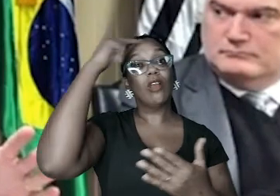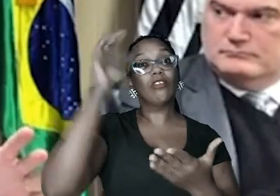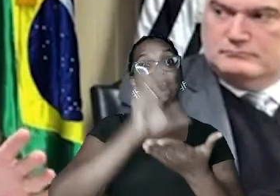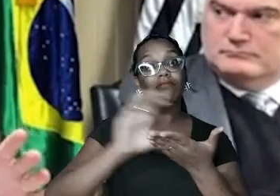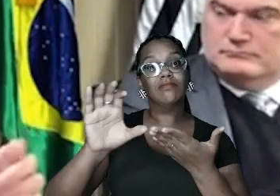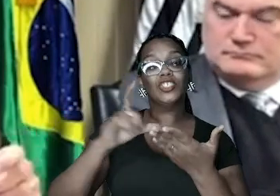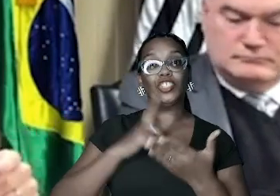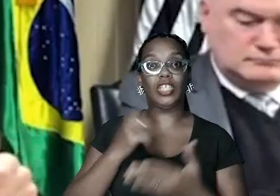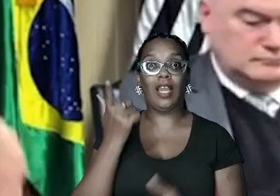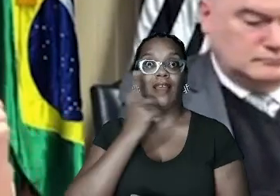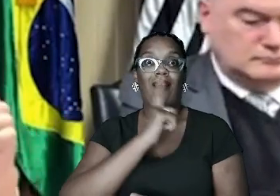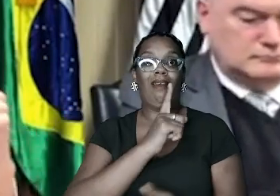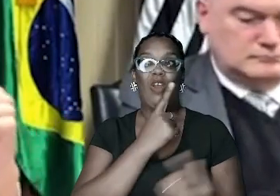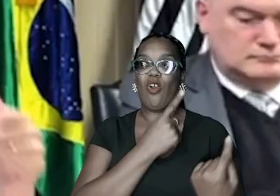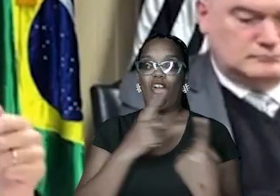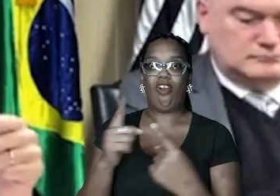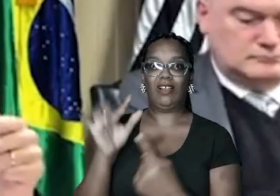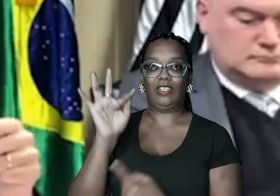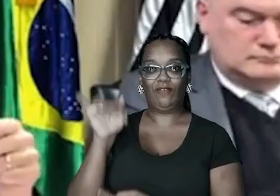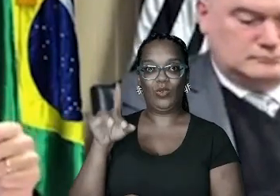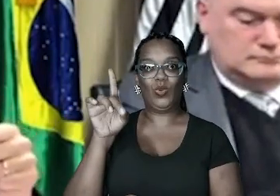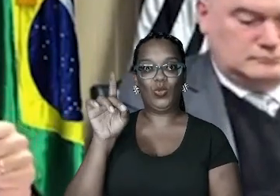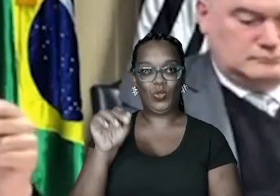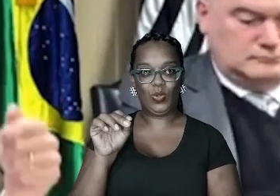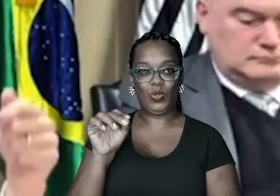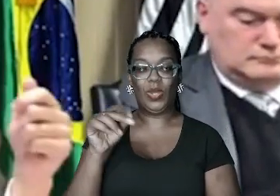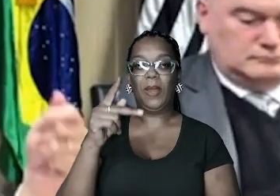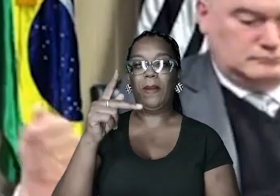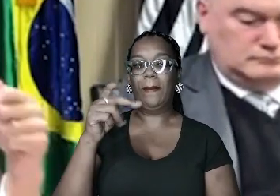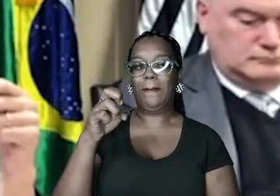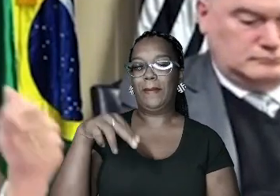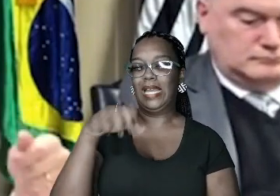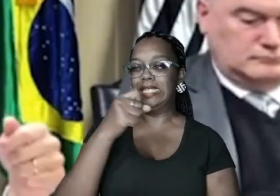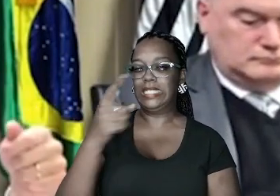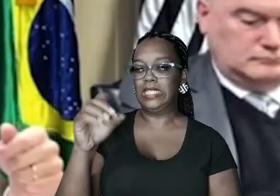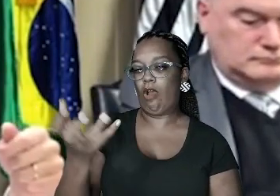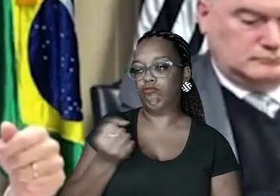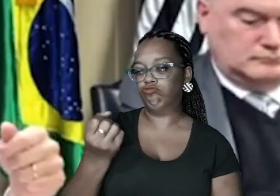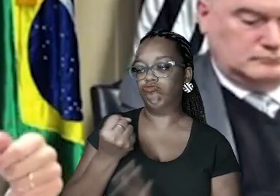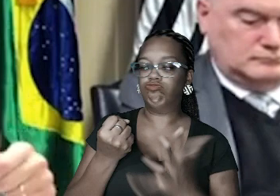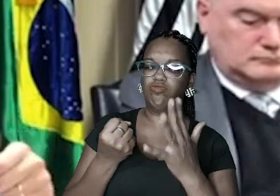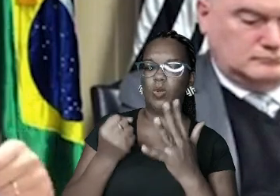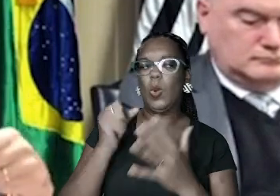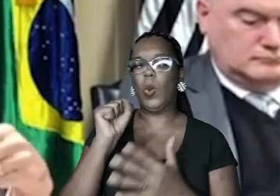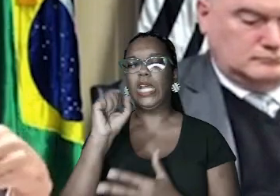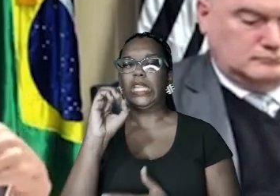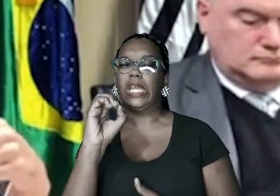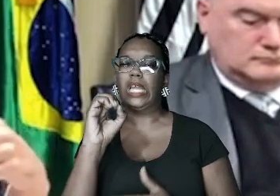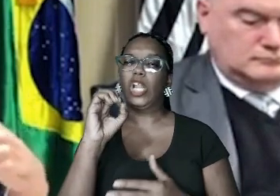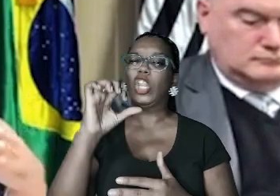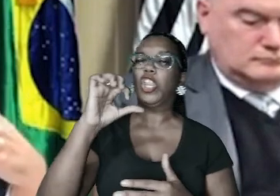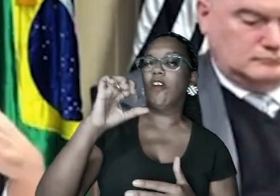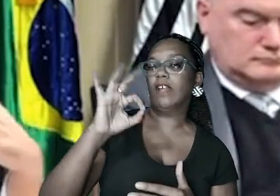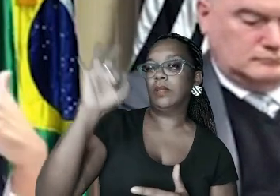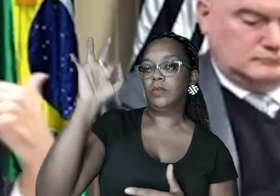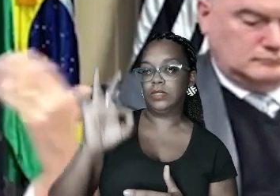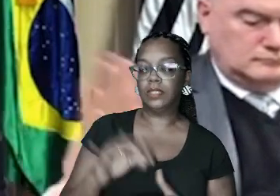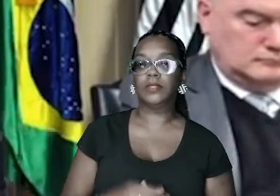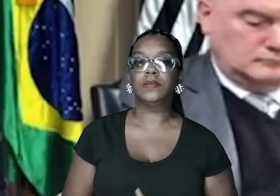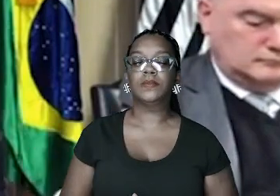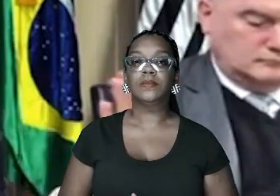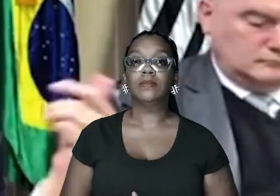ganhar e havia investidores que tinham índices de ganho contra fontes de pensão de 80